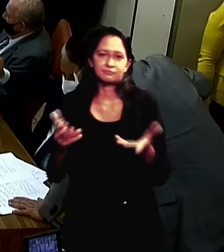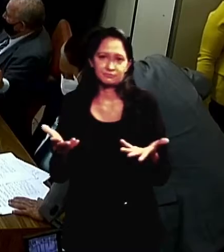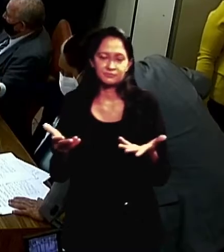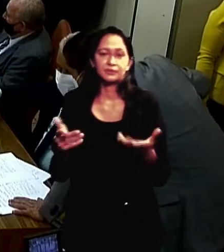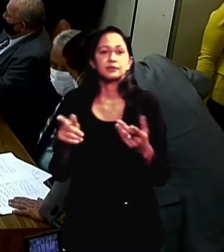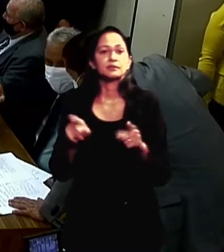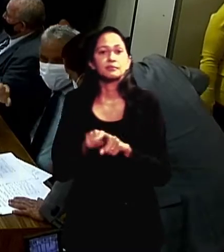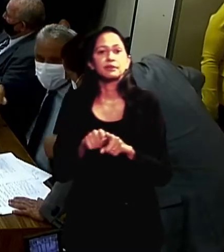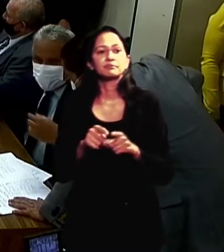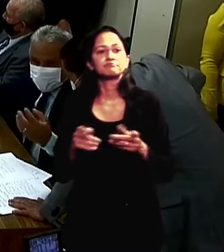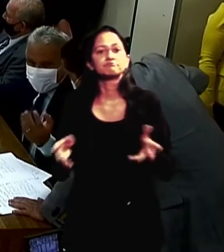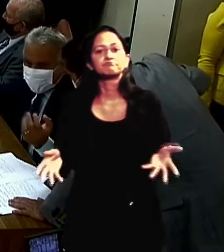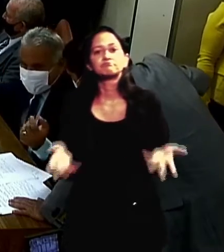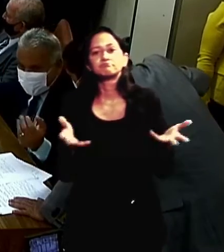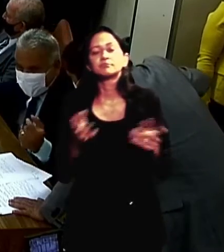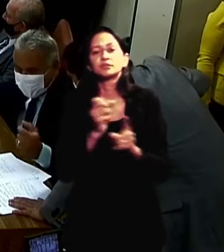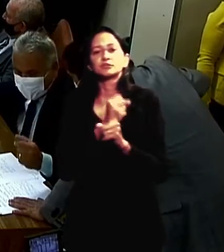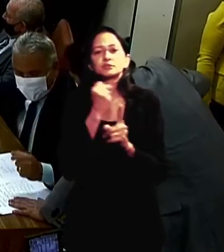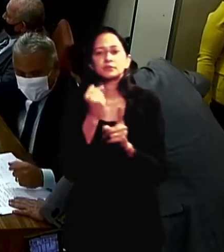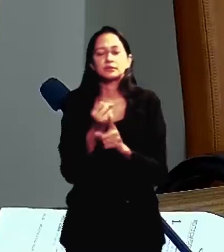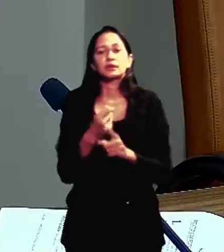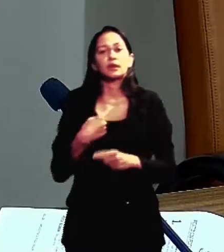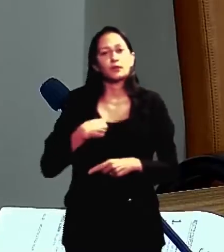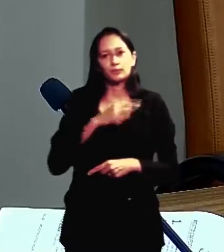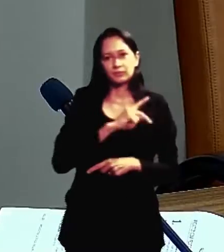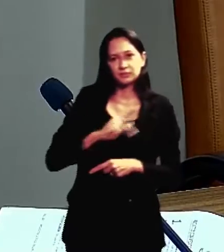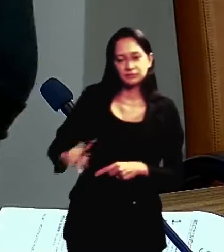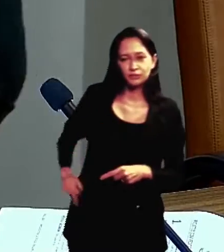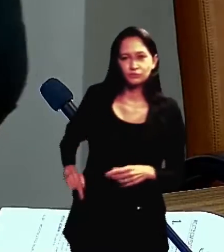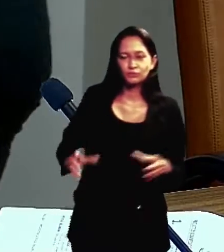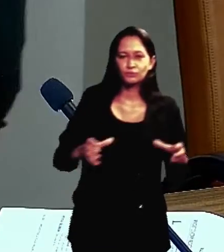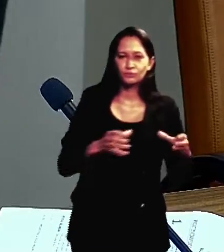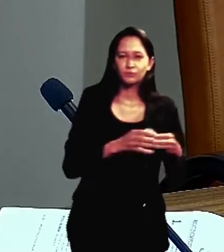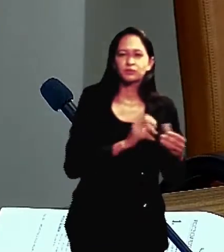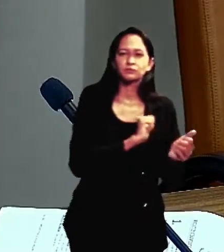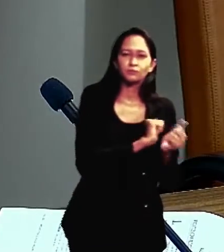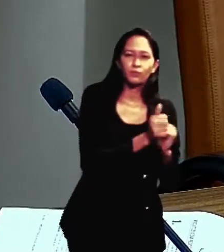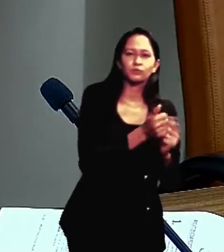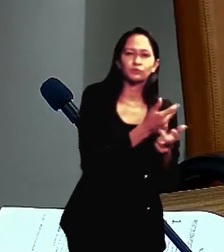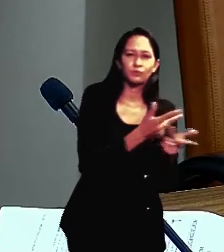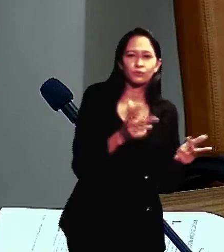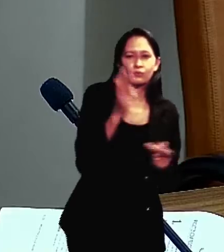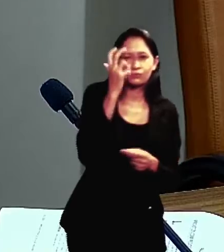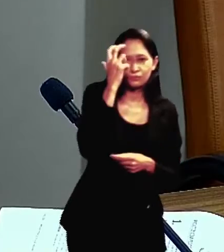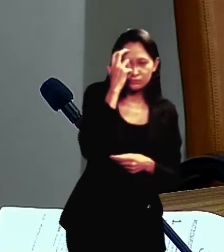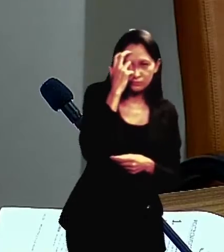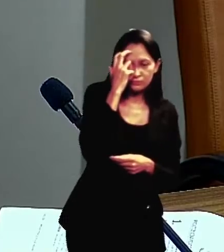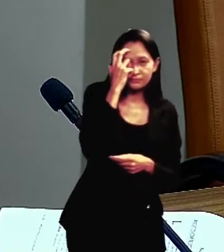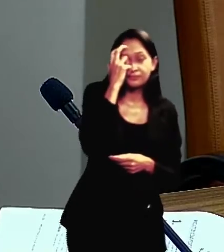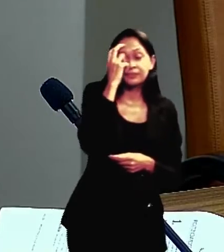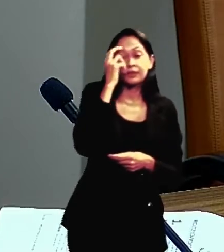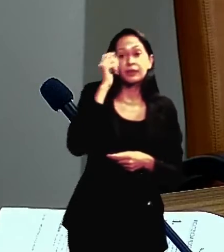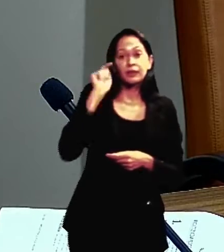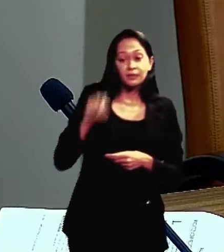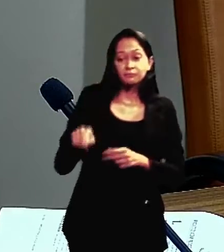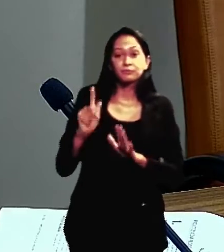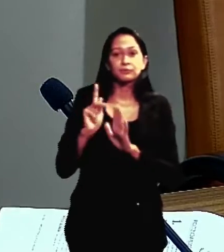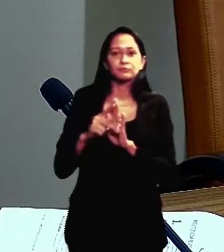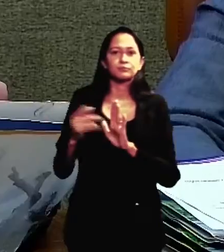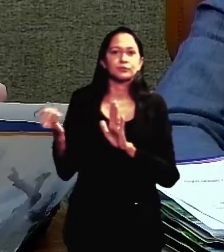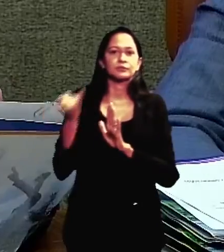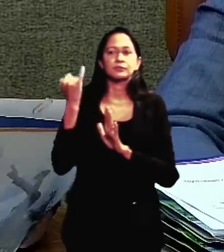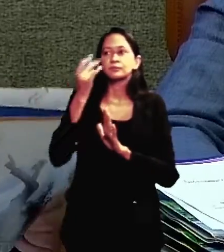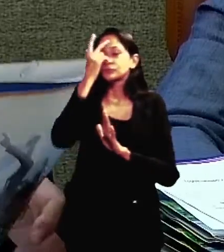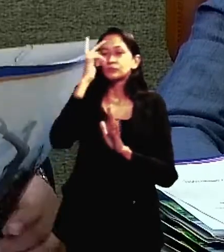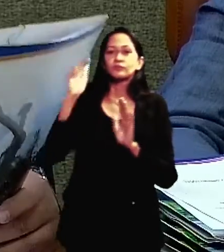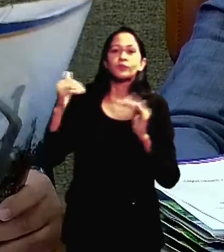é uma forma de atrair, né, eu como presidente da Comissão de Esporte, Lazer e Cultura, a forma de atrair pessoas de todo o Brasil à nossa capital. Então,